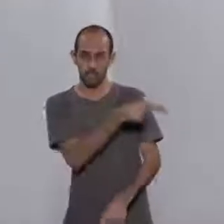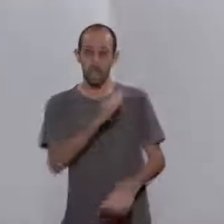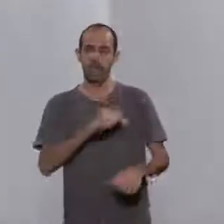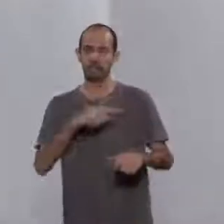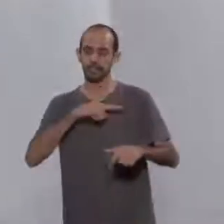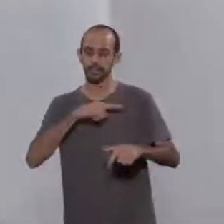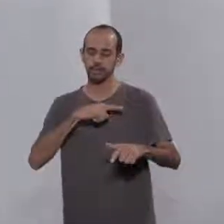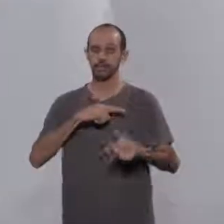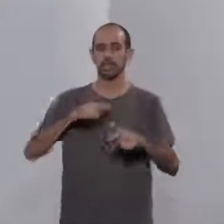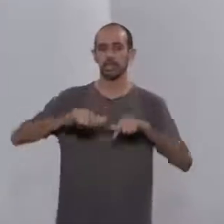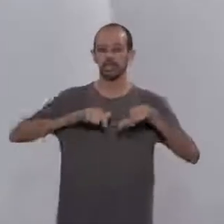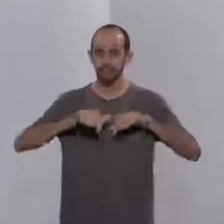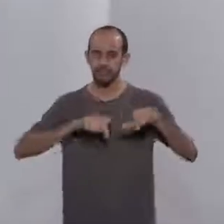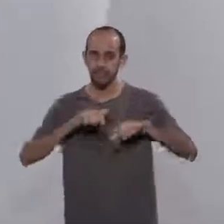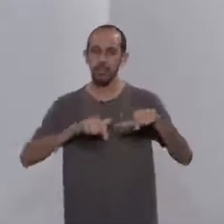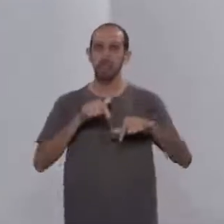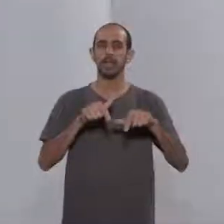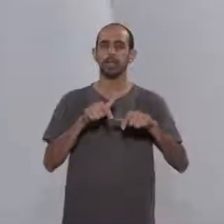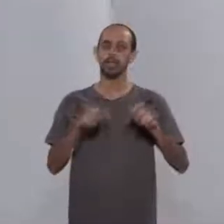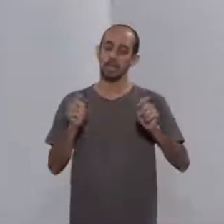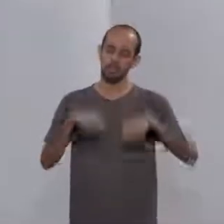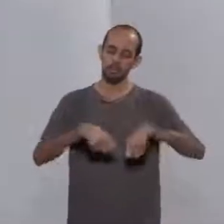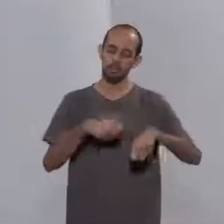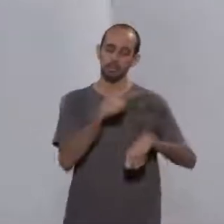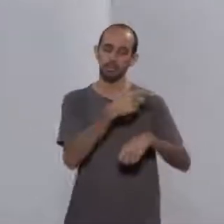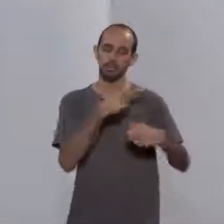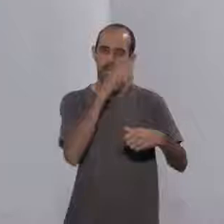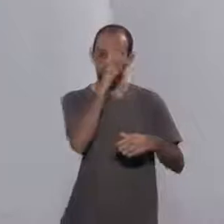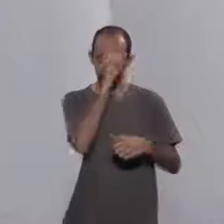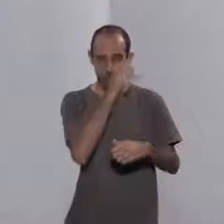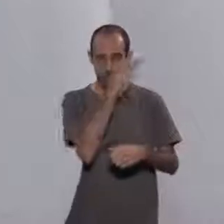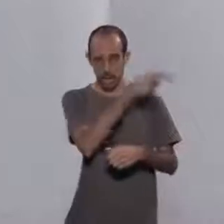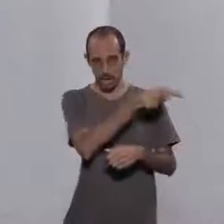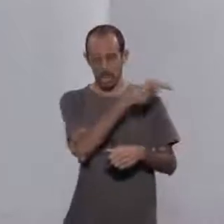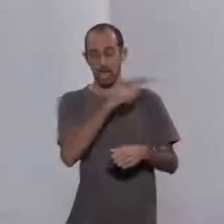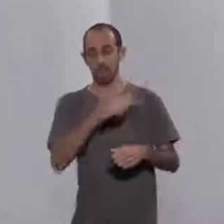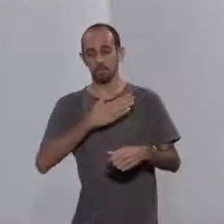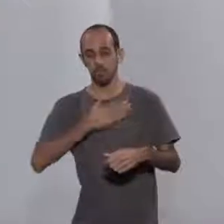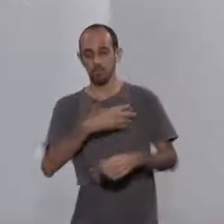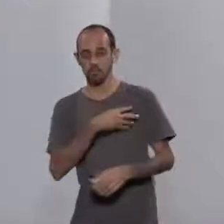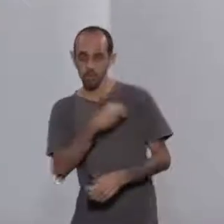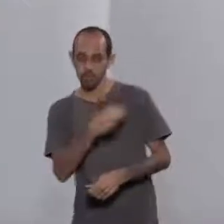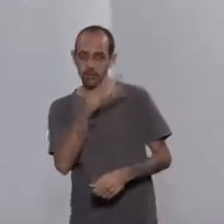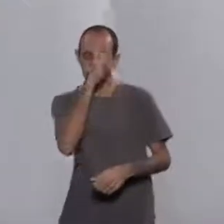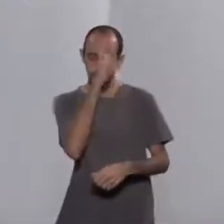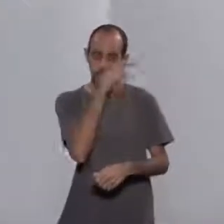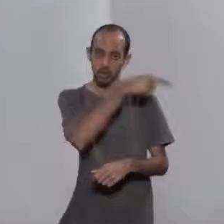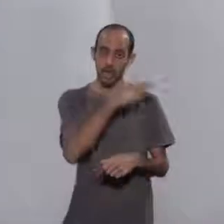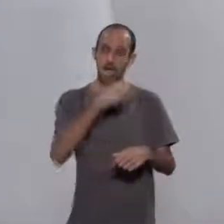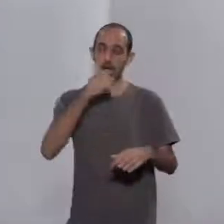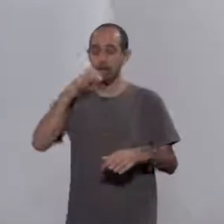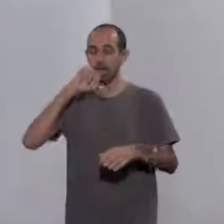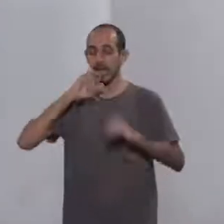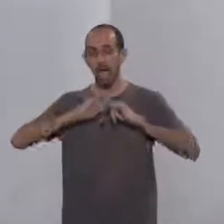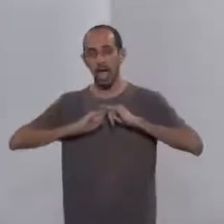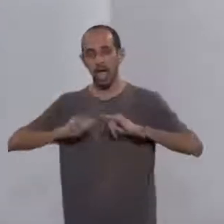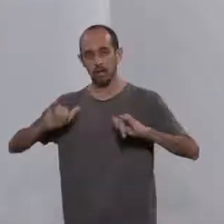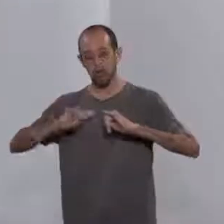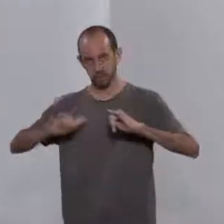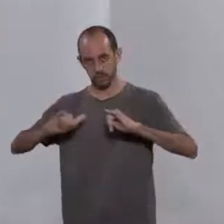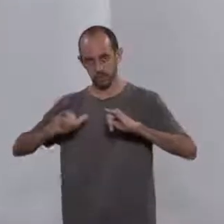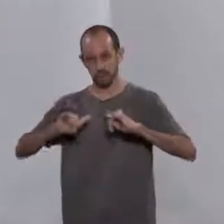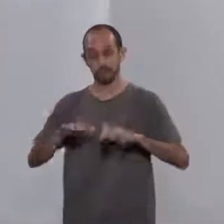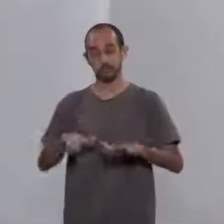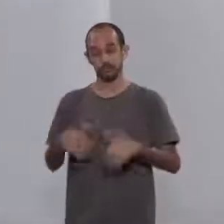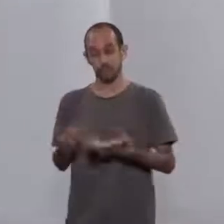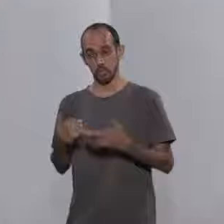outras atividades que favorecem o processo de aprendizagem do meu filho. Então, assim, uma mãe foi puxando a outra. Então, assim, tem que ser um